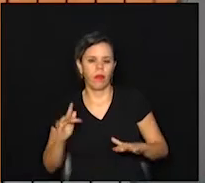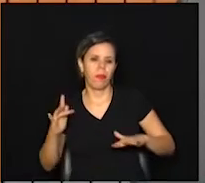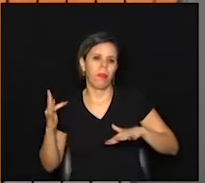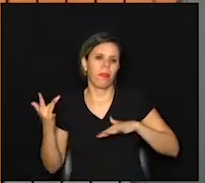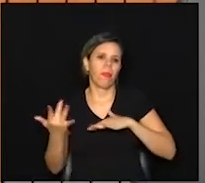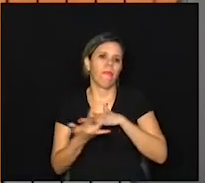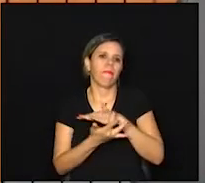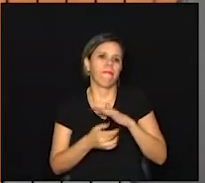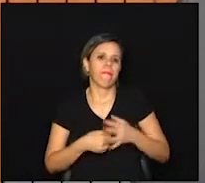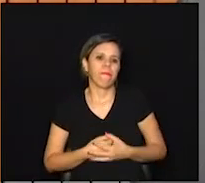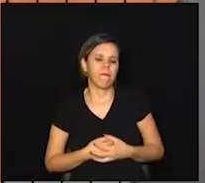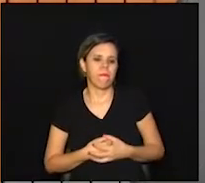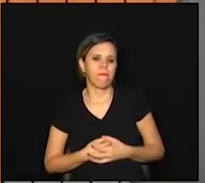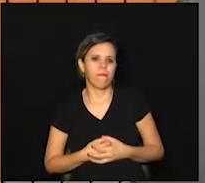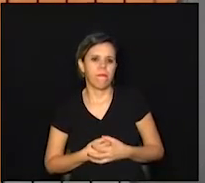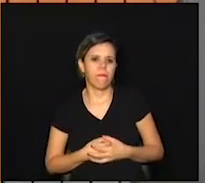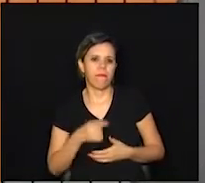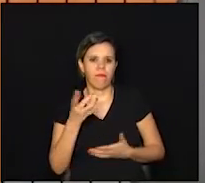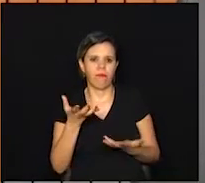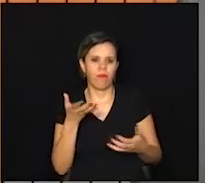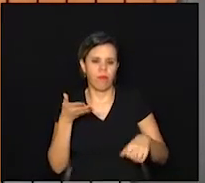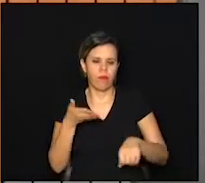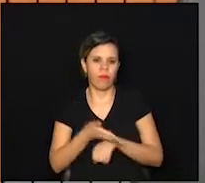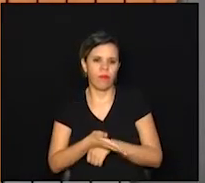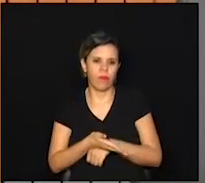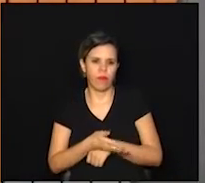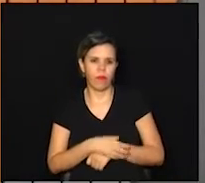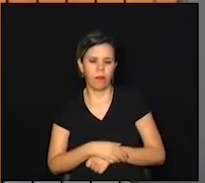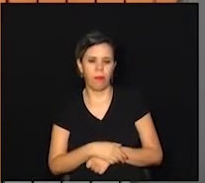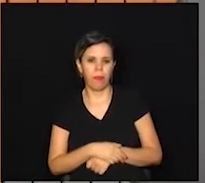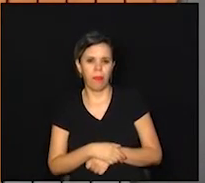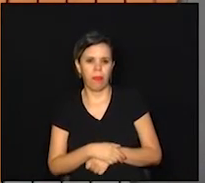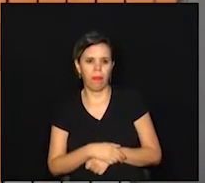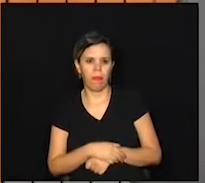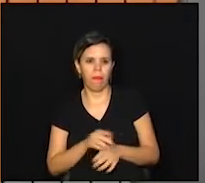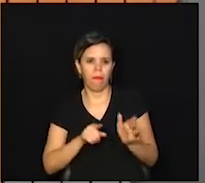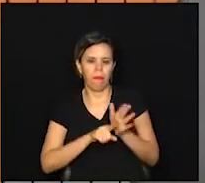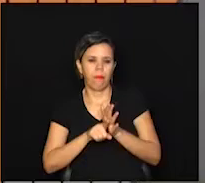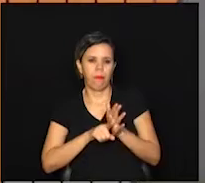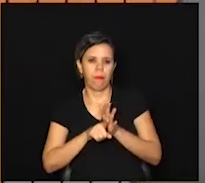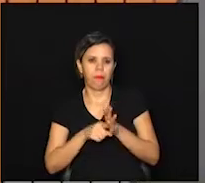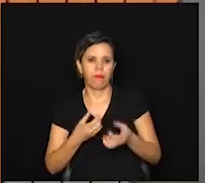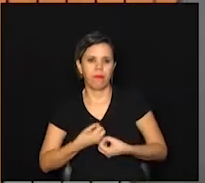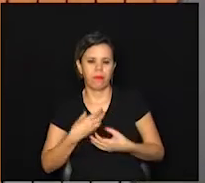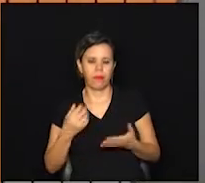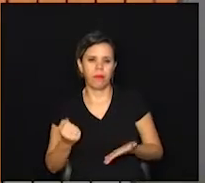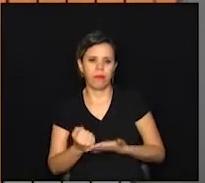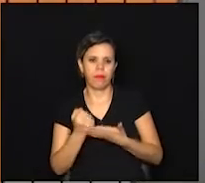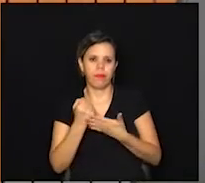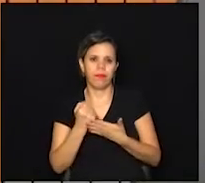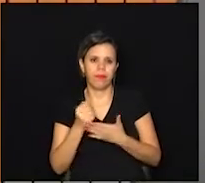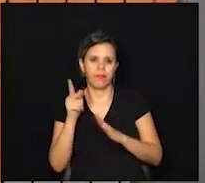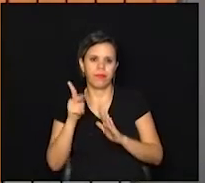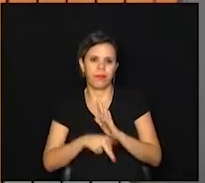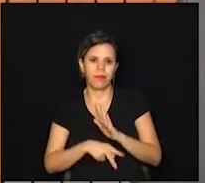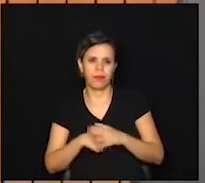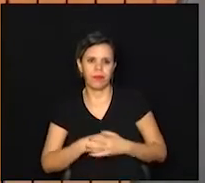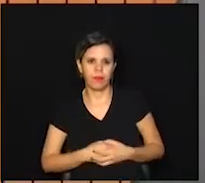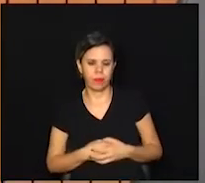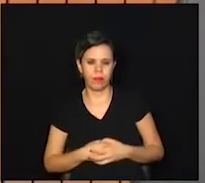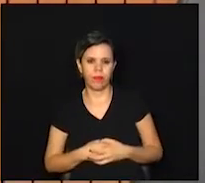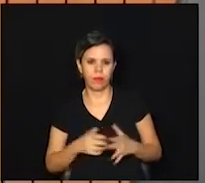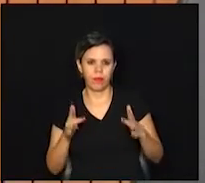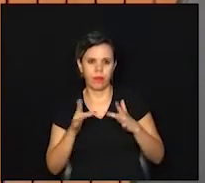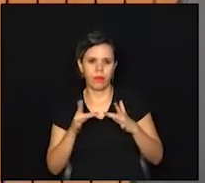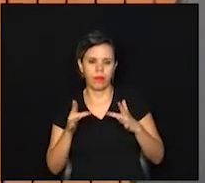sociais, caso você queira participar, caso você queira buscar também mais informações e contribuir para esse plano, entre em